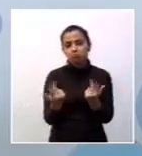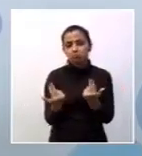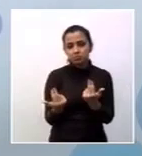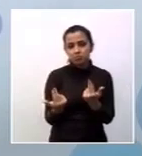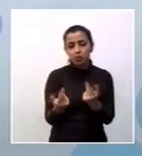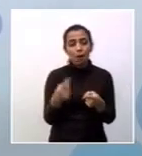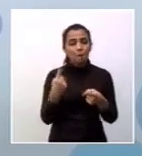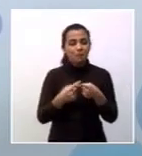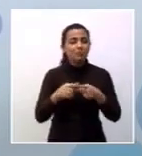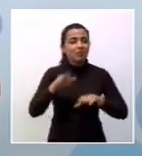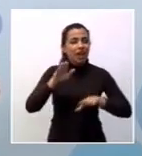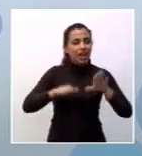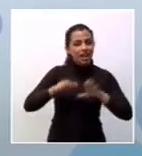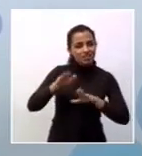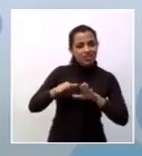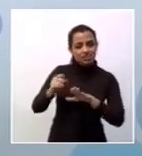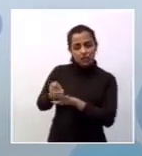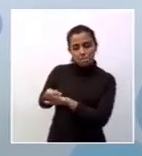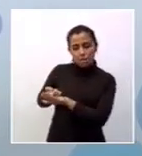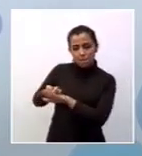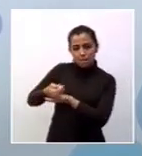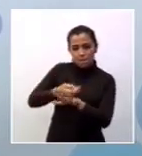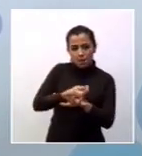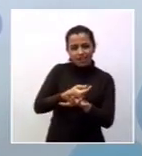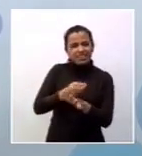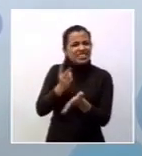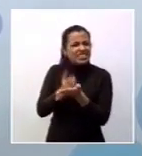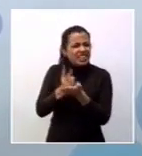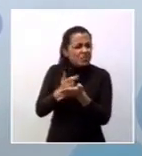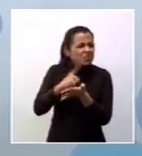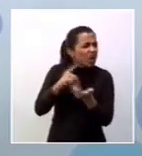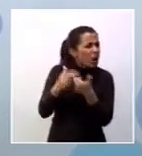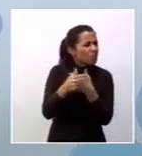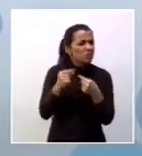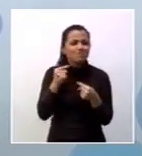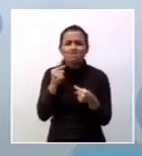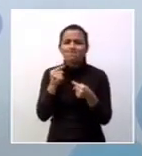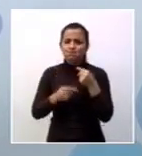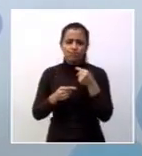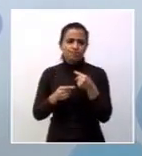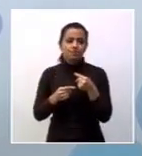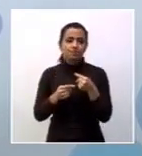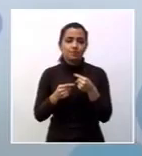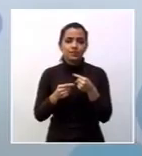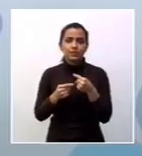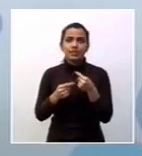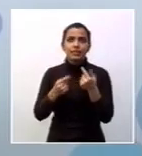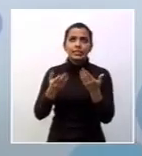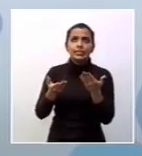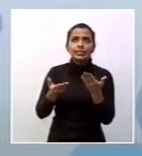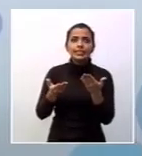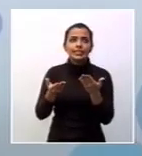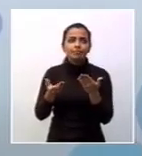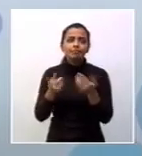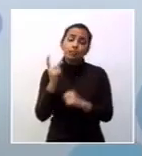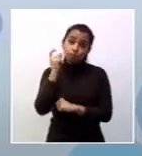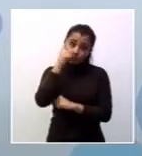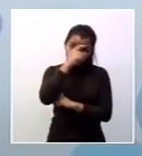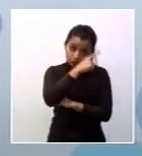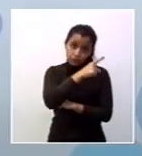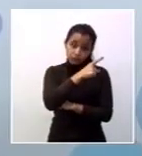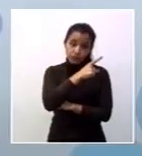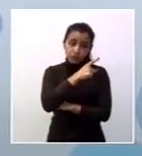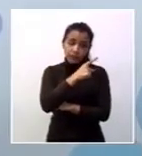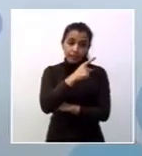uma fake news, ela sempre vai ter alguma coisa ali que não vai estar batendo, tá? É um pouco difícil quando a gente